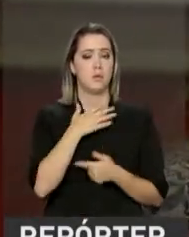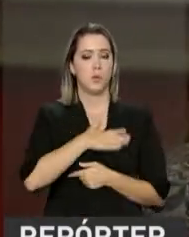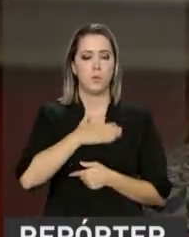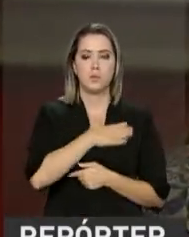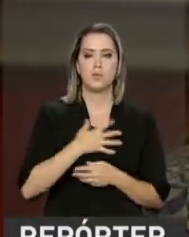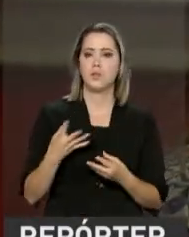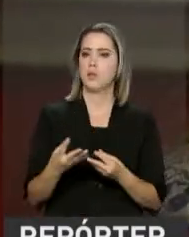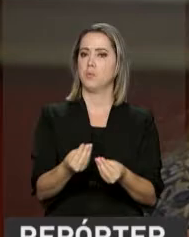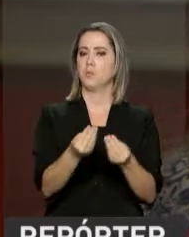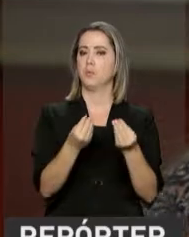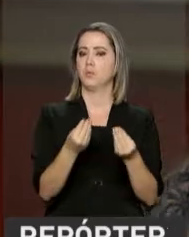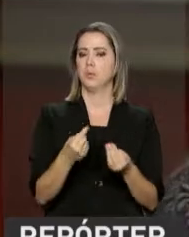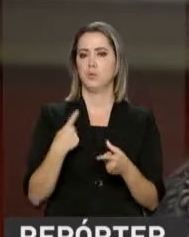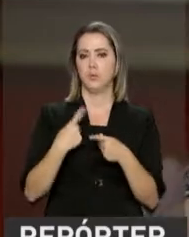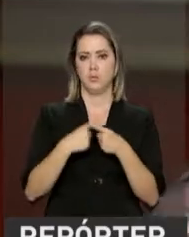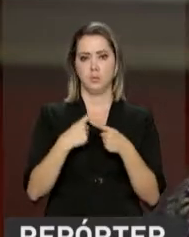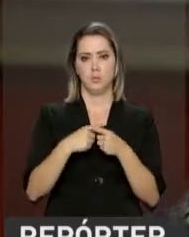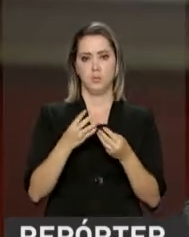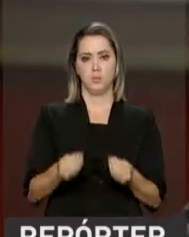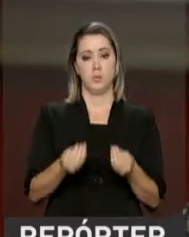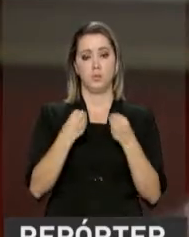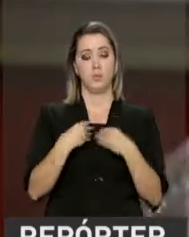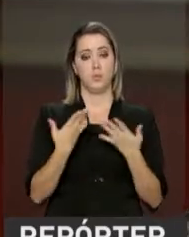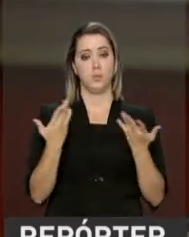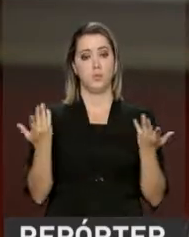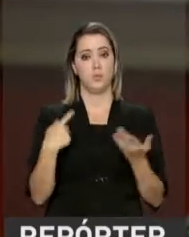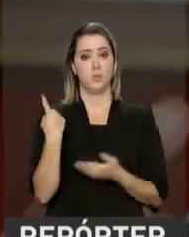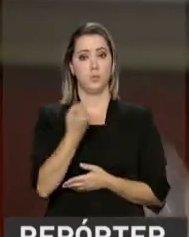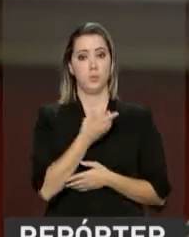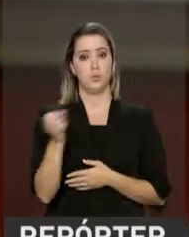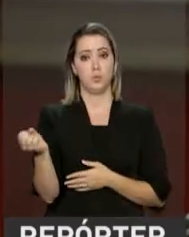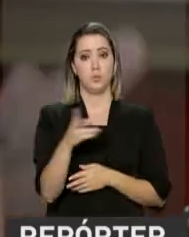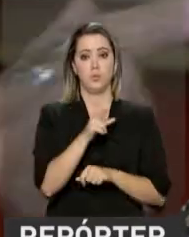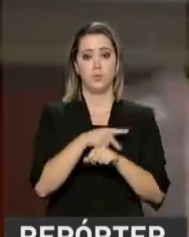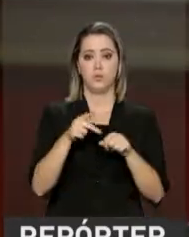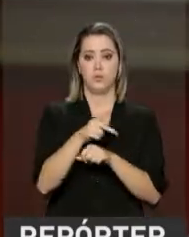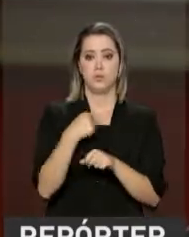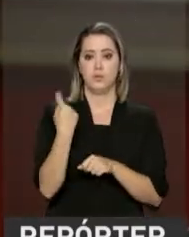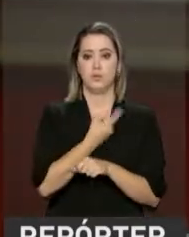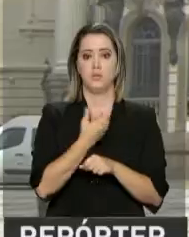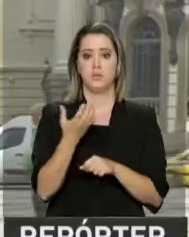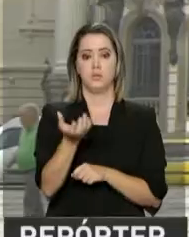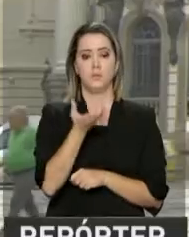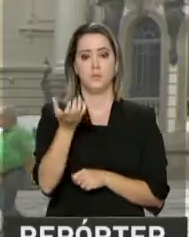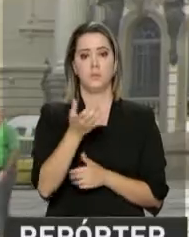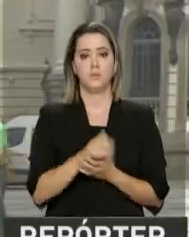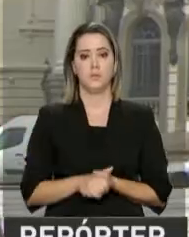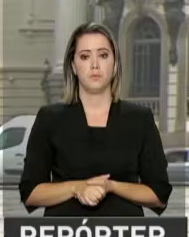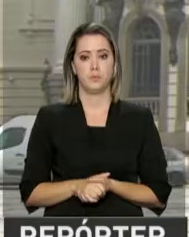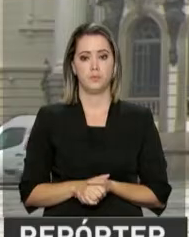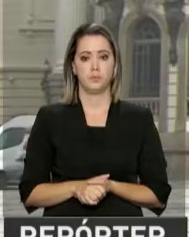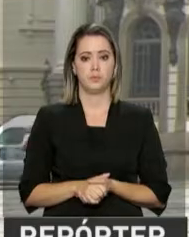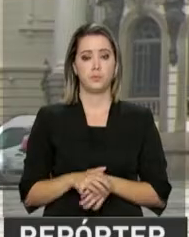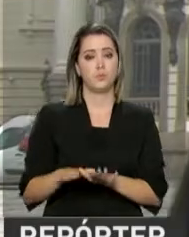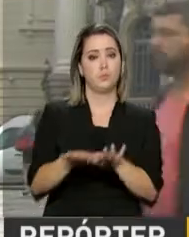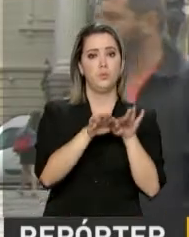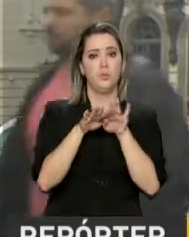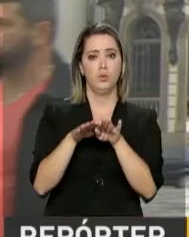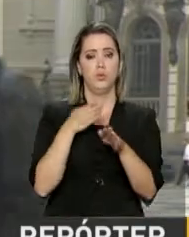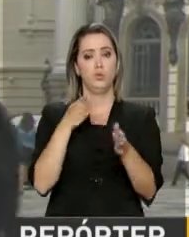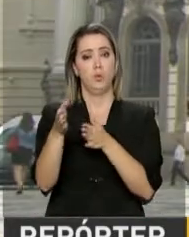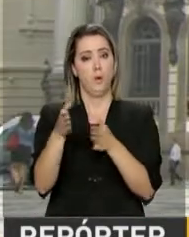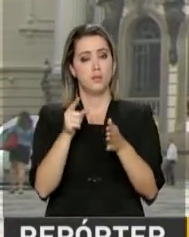muito porque isso faz parte do novo país que nós queremos democratizar o acesso aos recursos